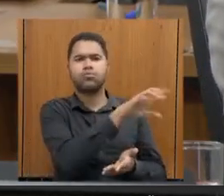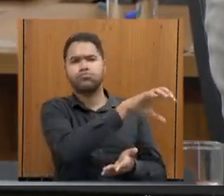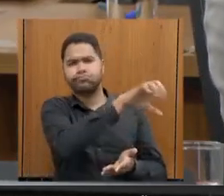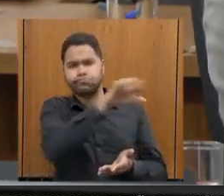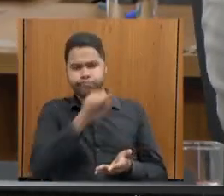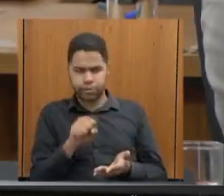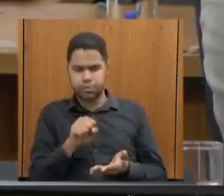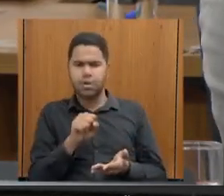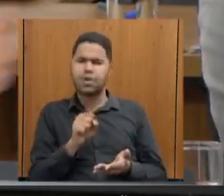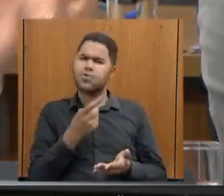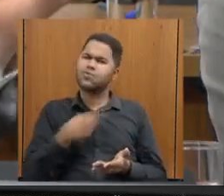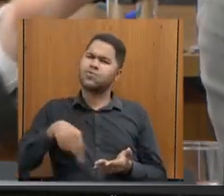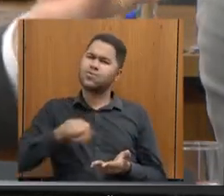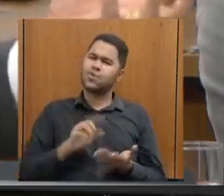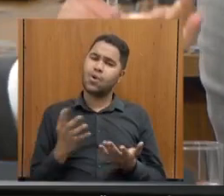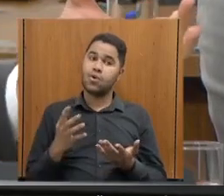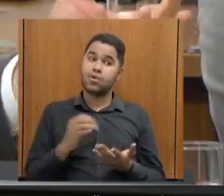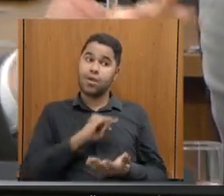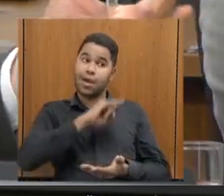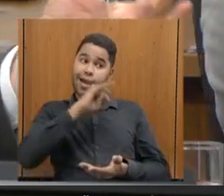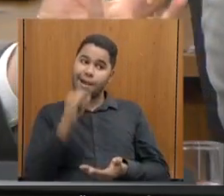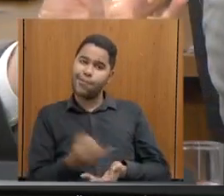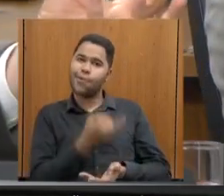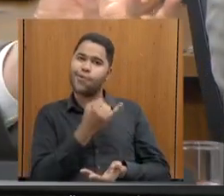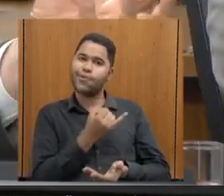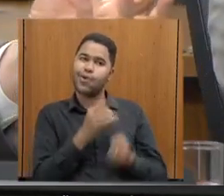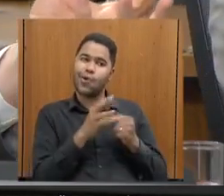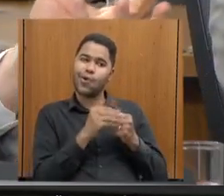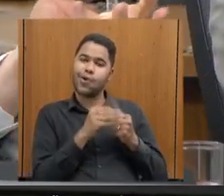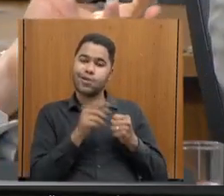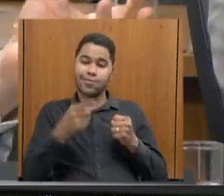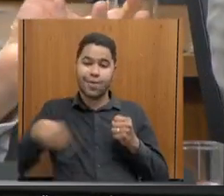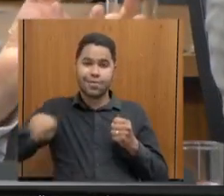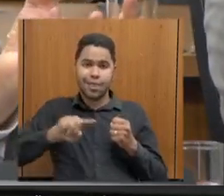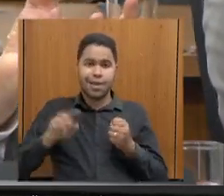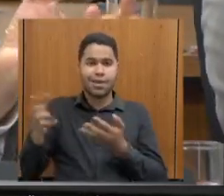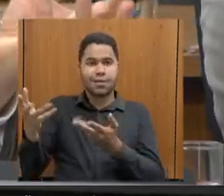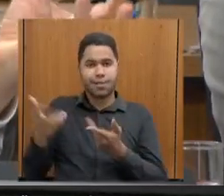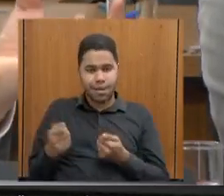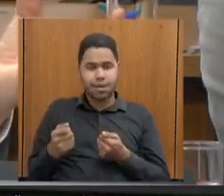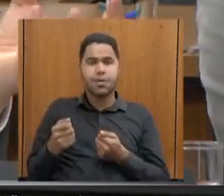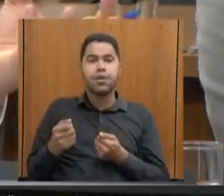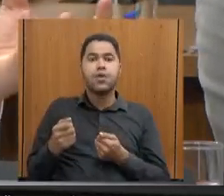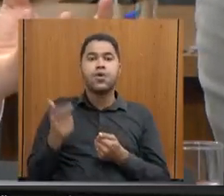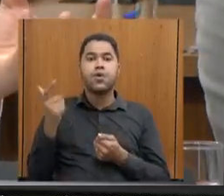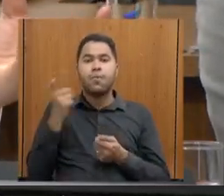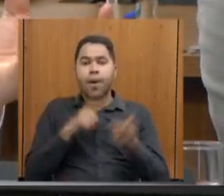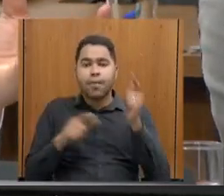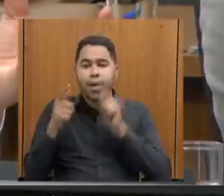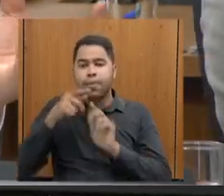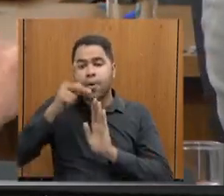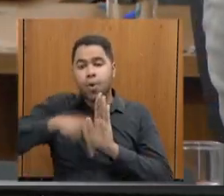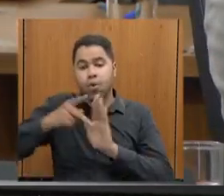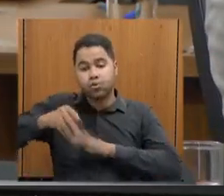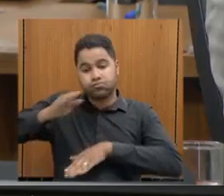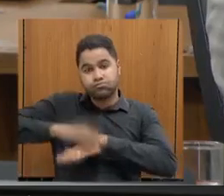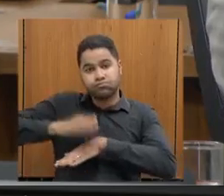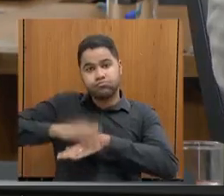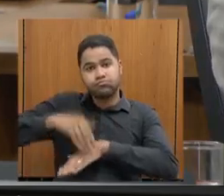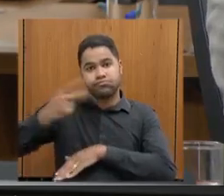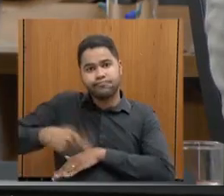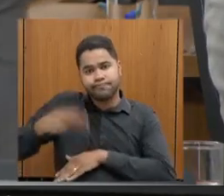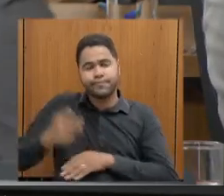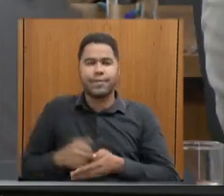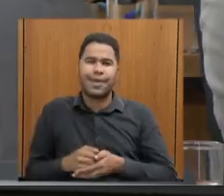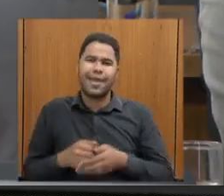Então o que nós estamos fazendo é aproveitar esse conhecimento do cliente e agora construir projetos próprios como